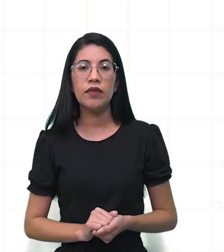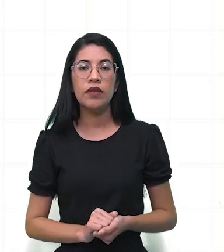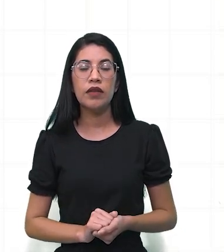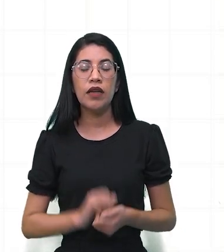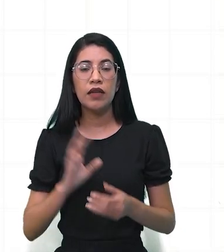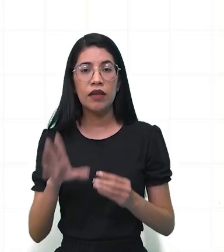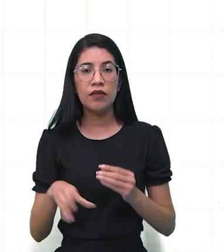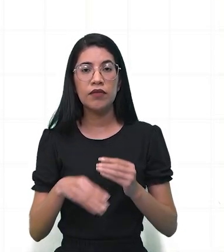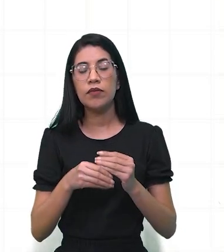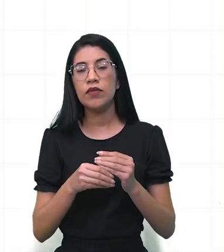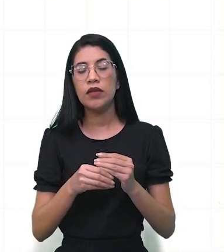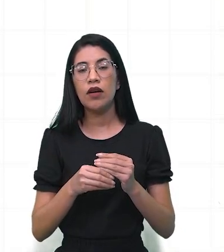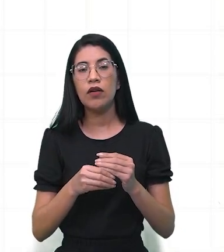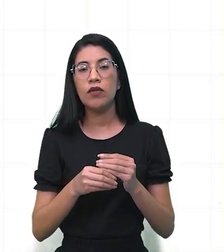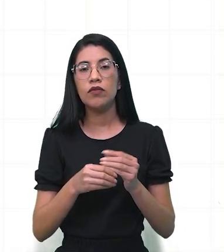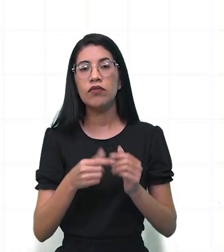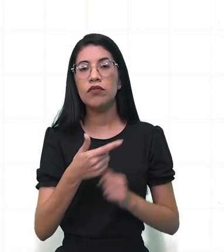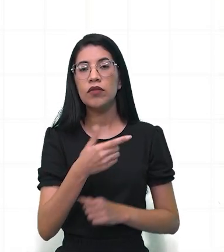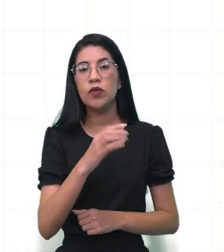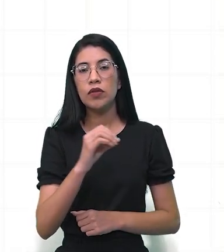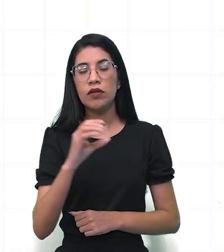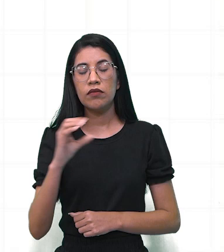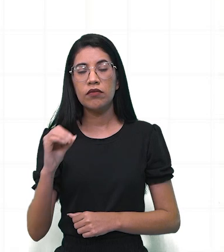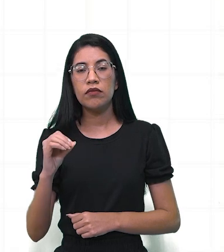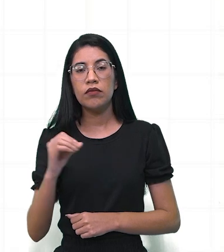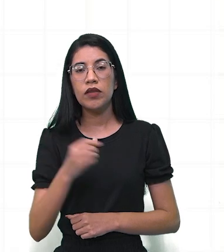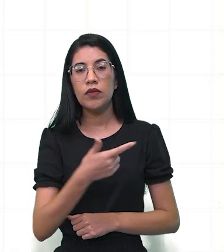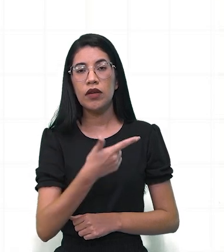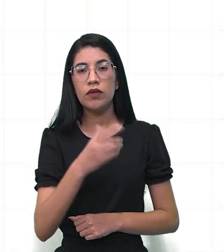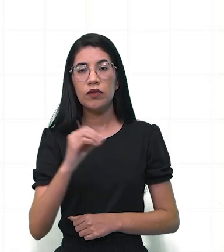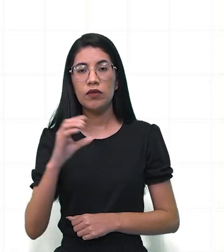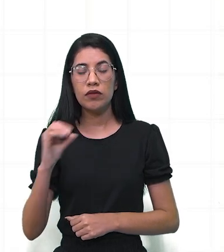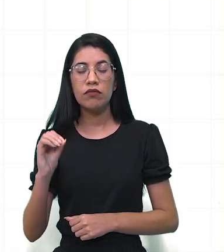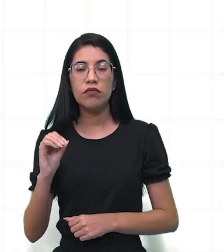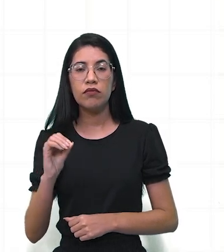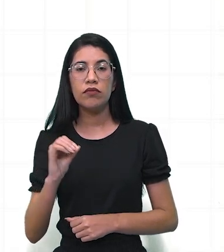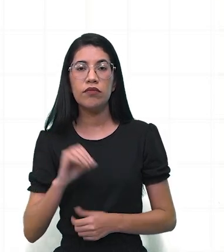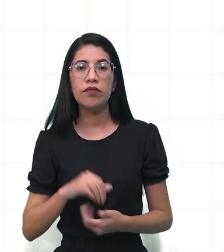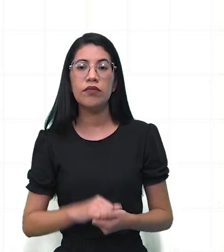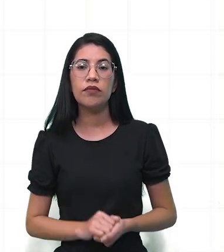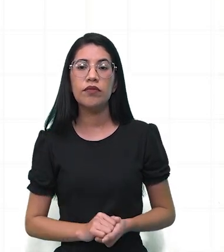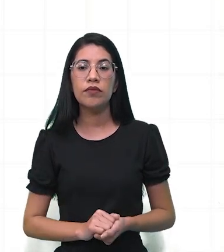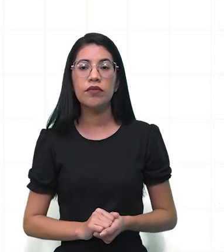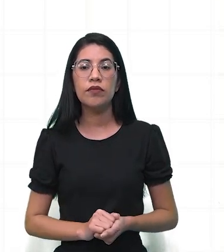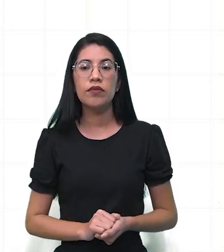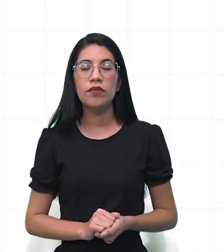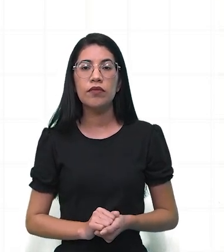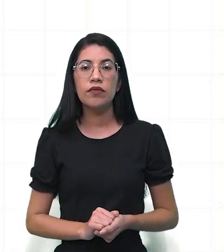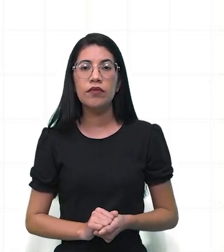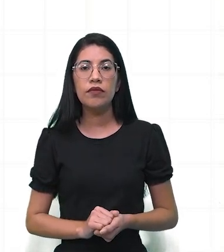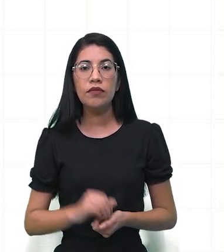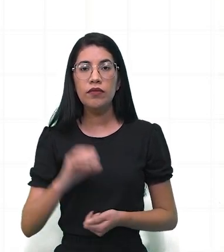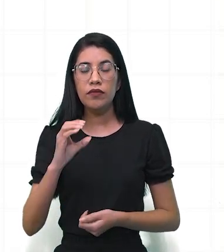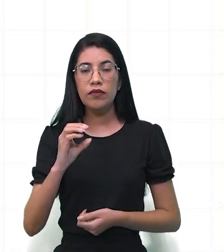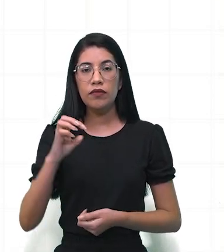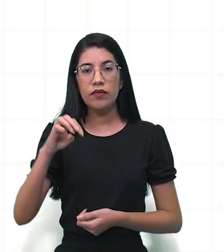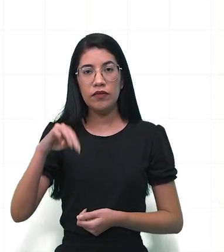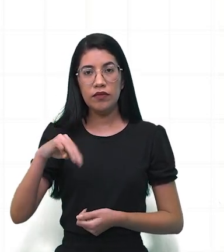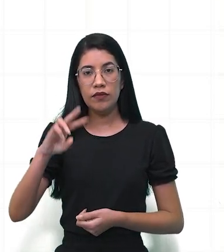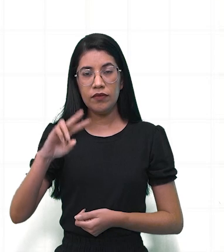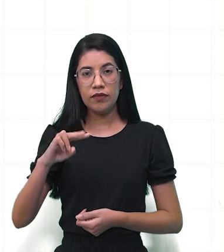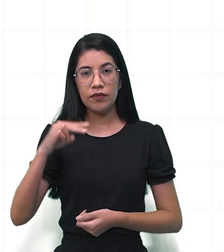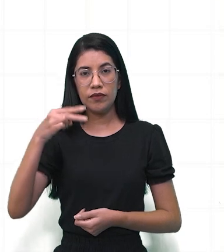2 zerinhos. Então, 20 vezes 10 é igual a 200. 200